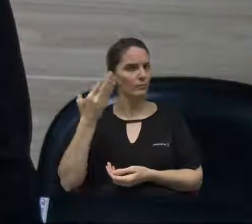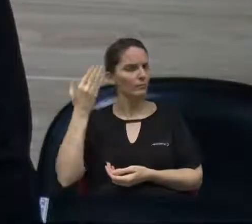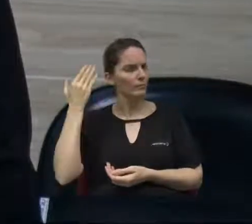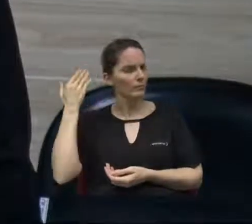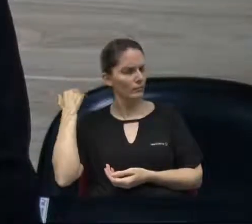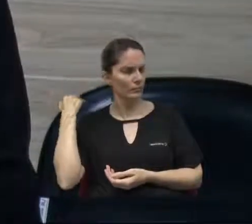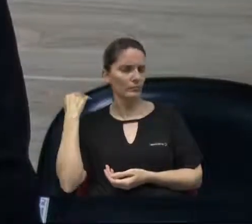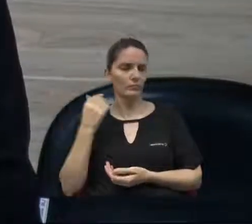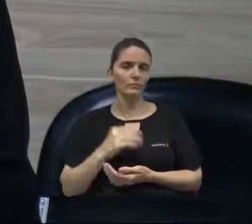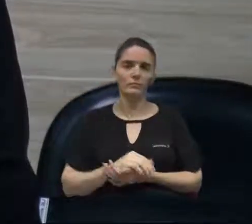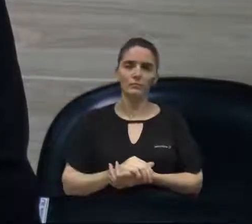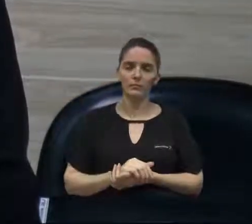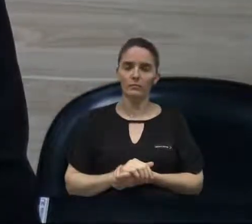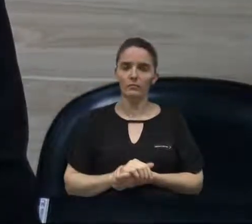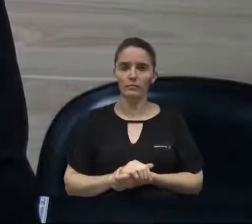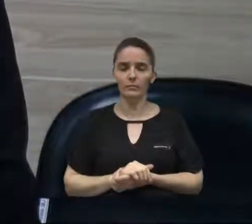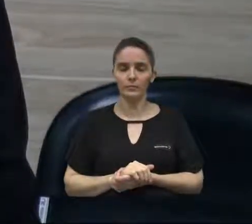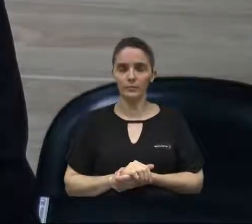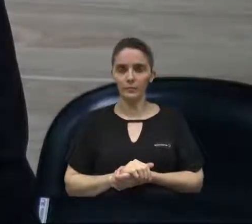que